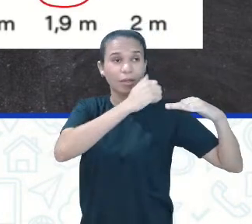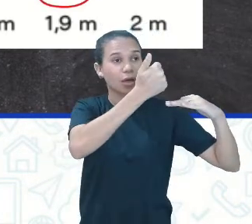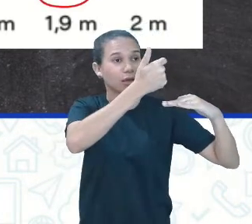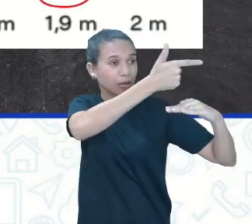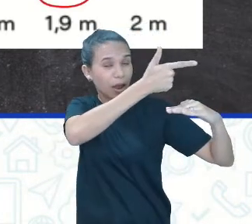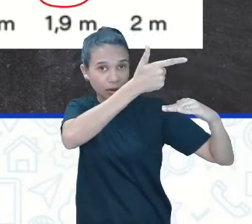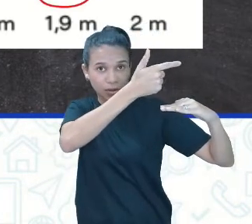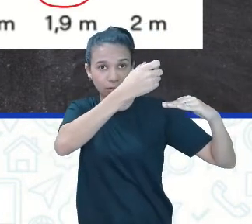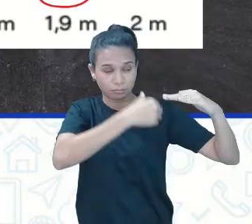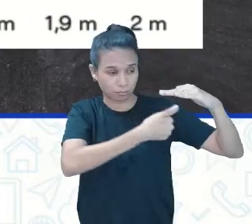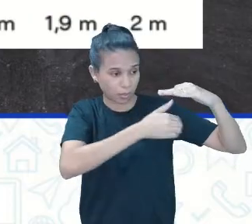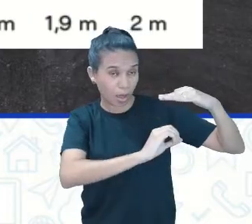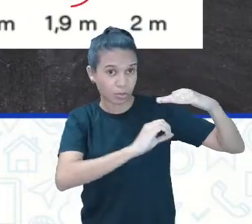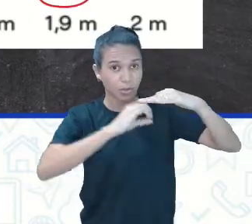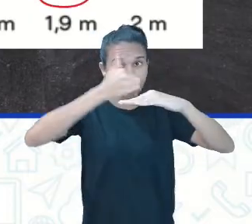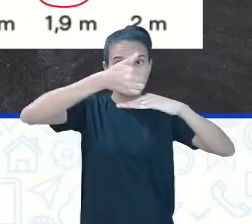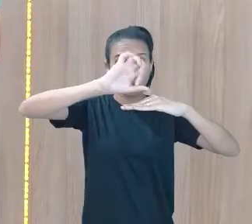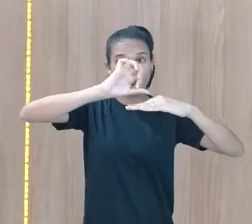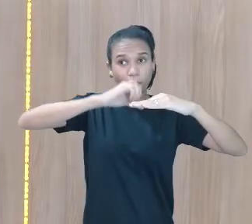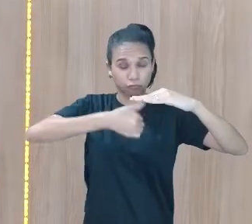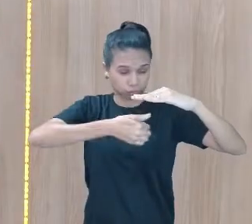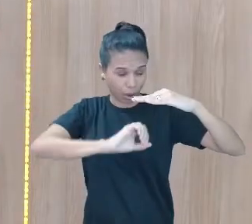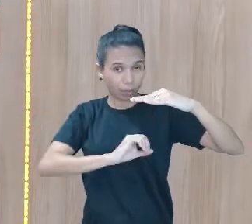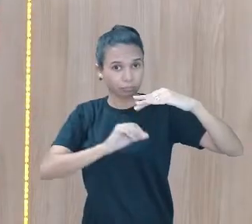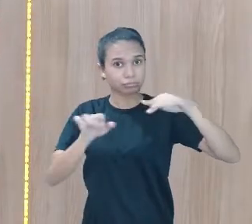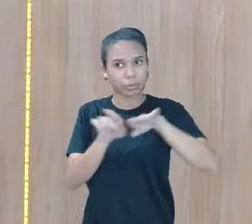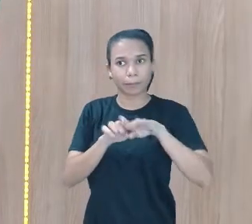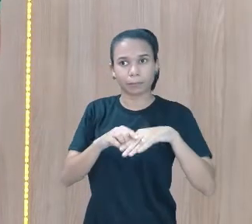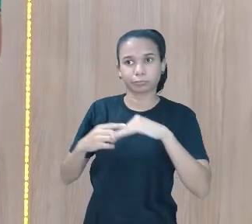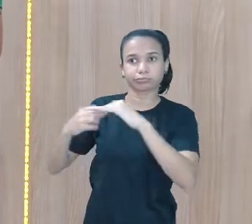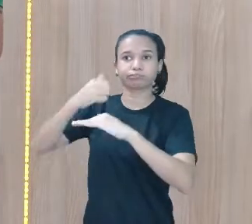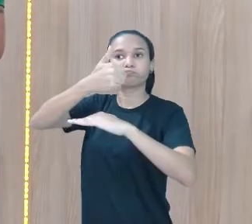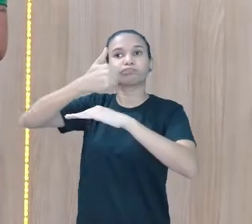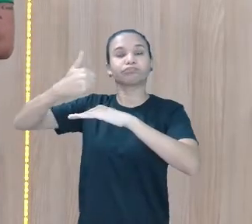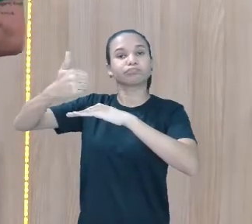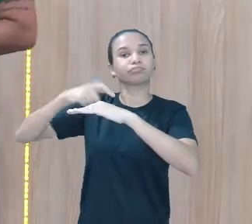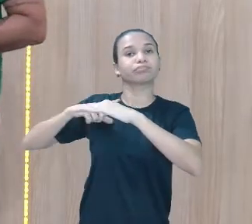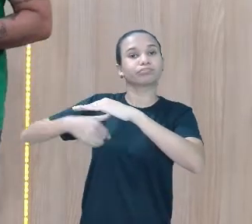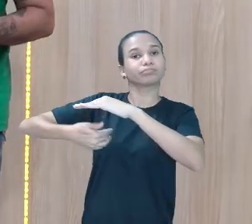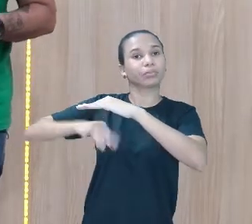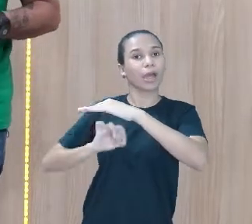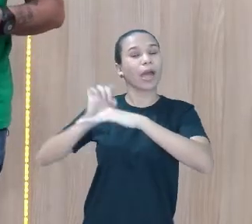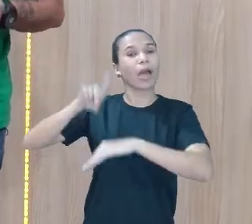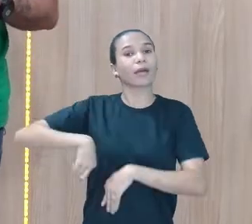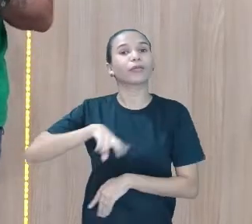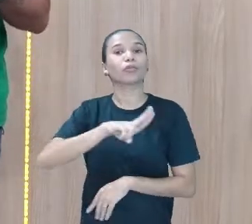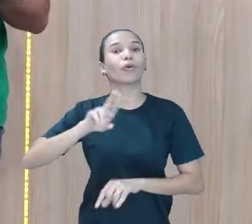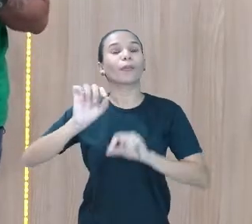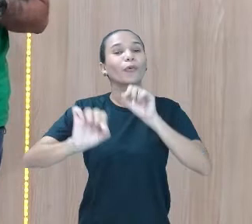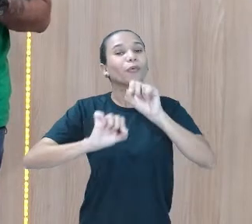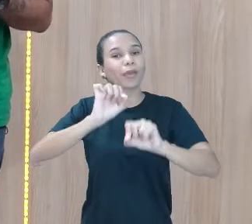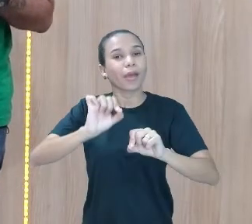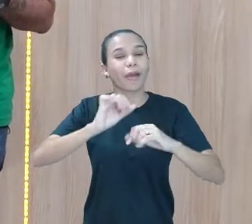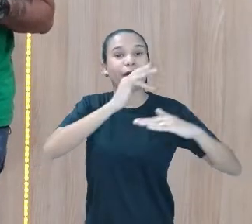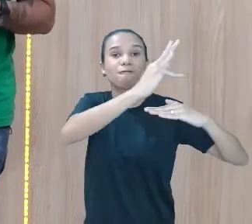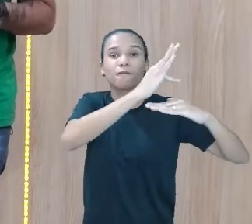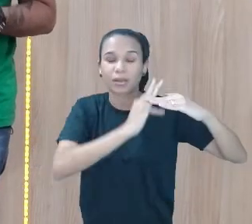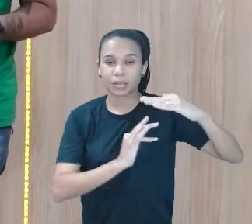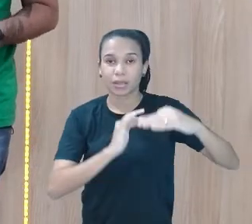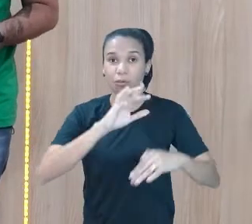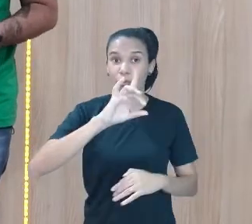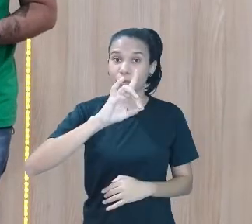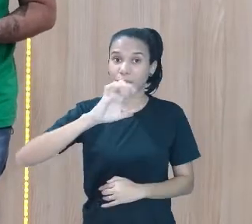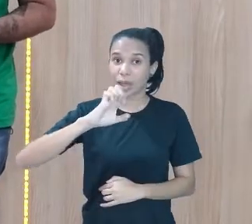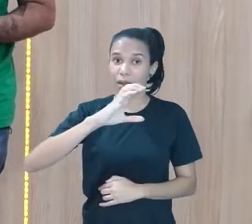sobre 10 e 19 sobre 10, e também essa terceira aqui, 11 sobre 10, são as chamadas frações